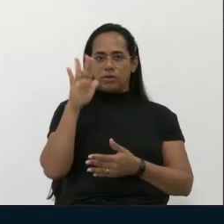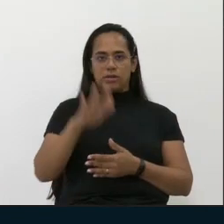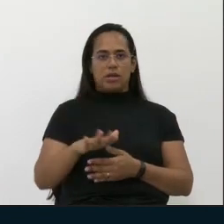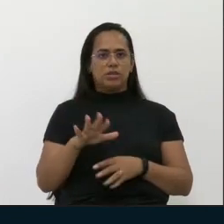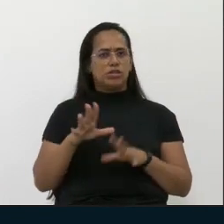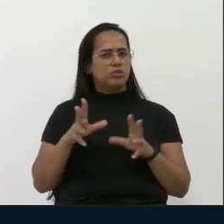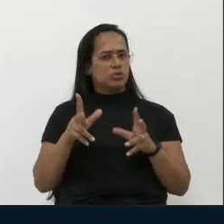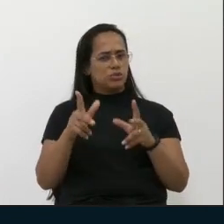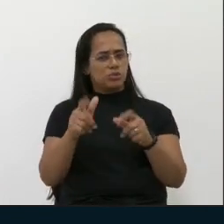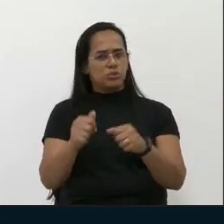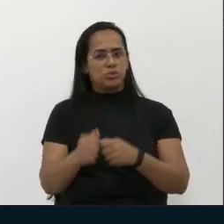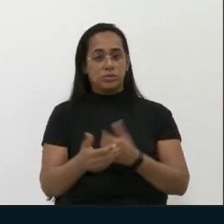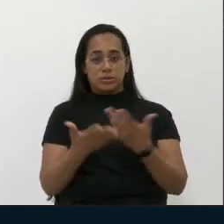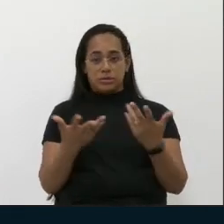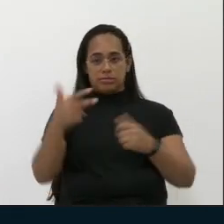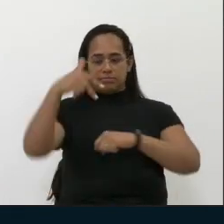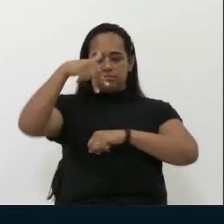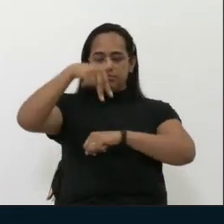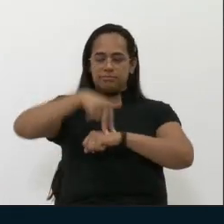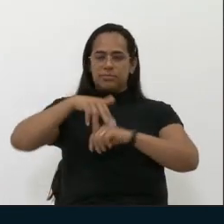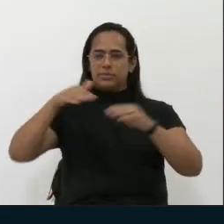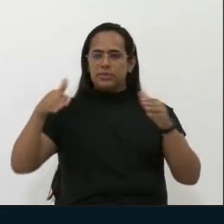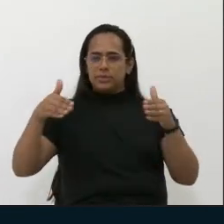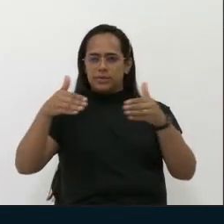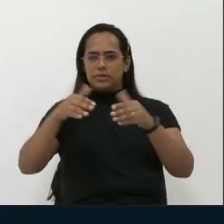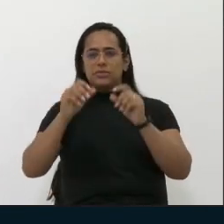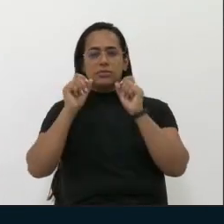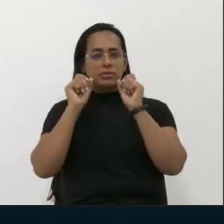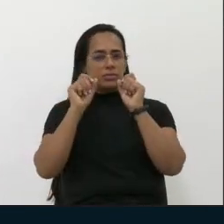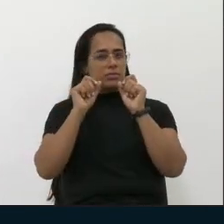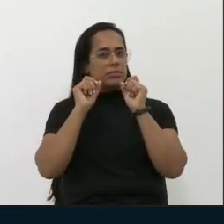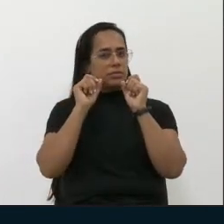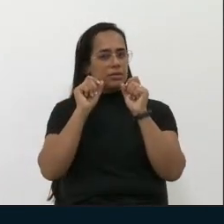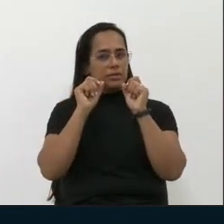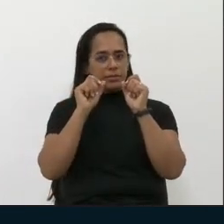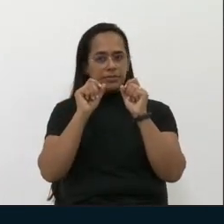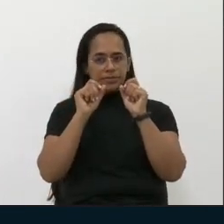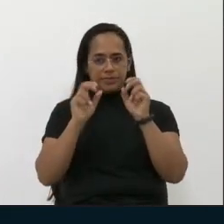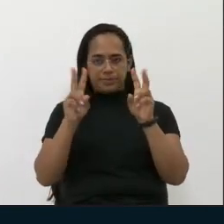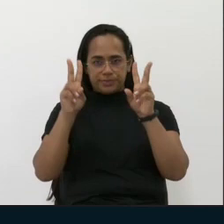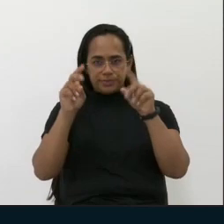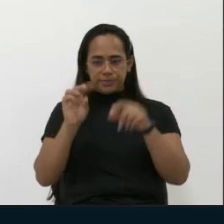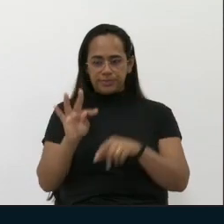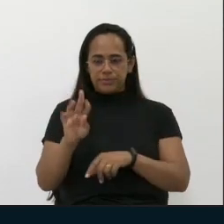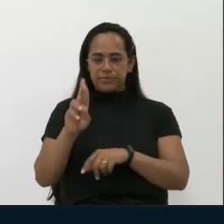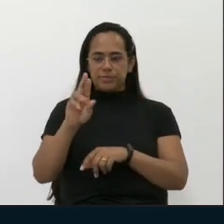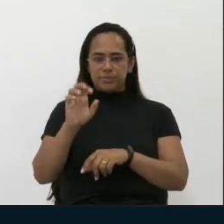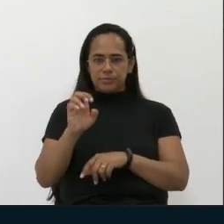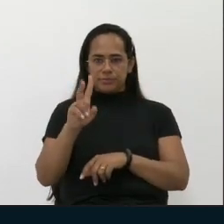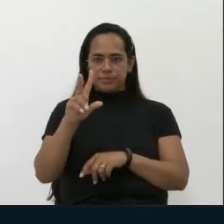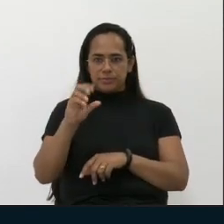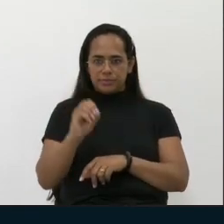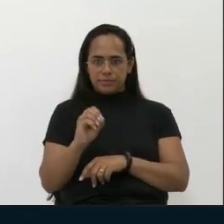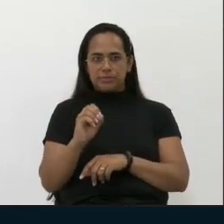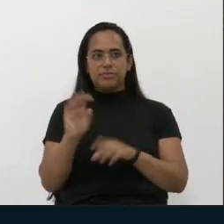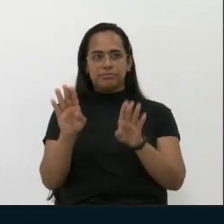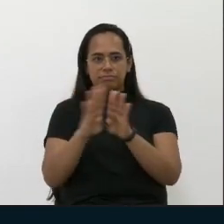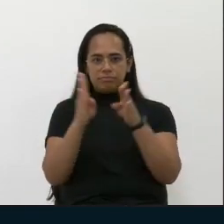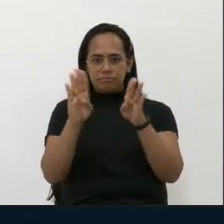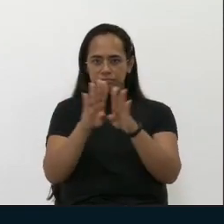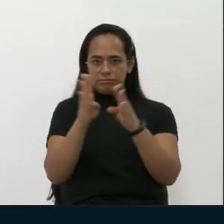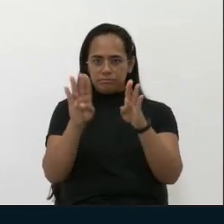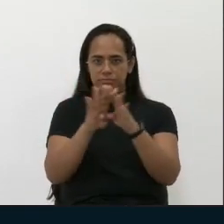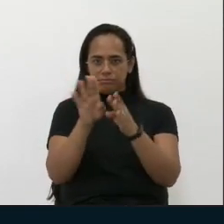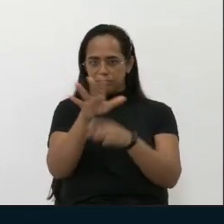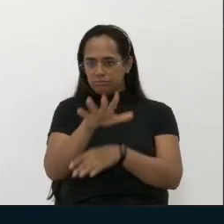Senhoras e senhores, eu venho manifestar especificamente com relação ao Trevo de Bom Sucesso. A situação do Trevo de Bom